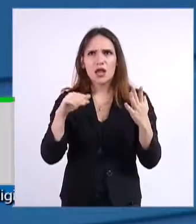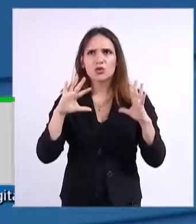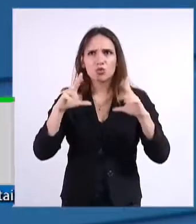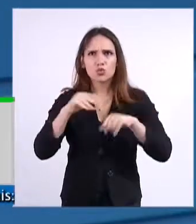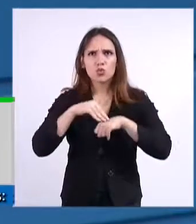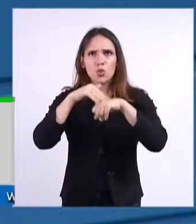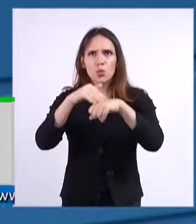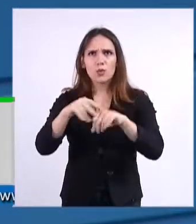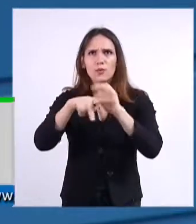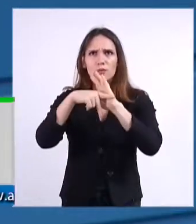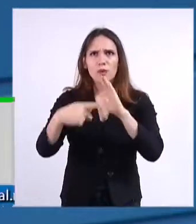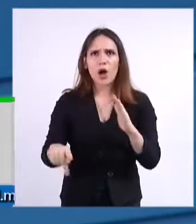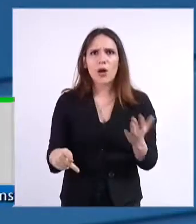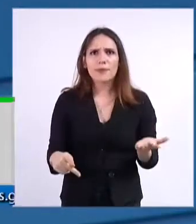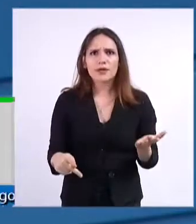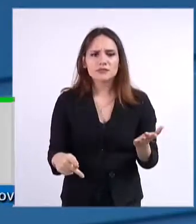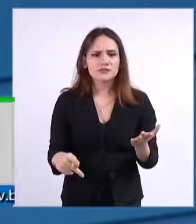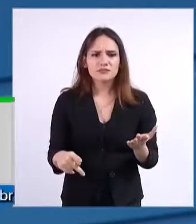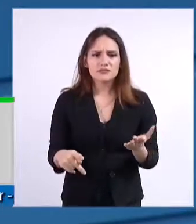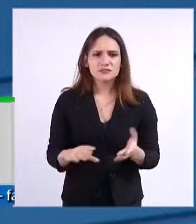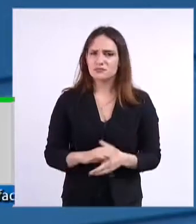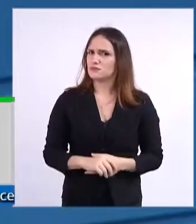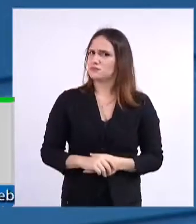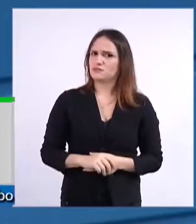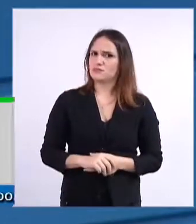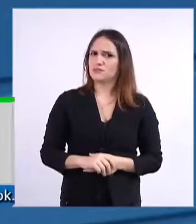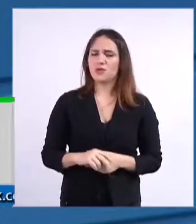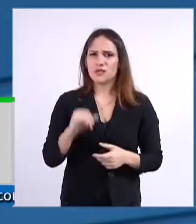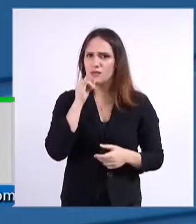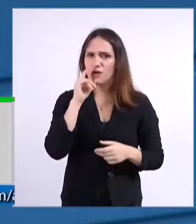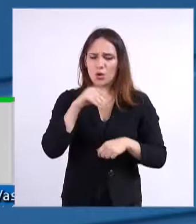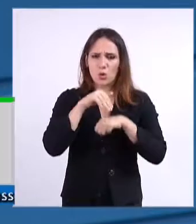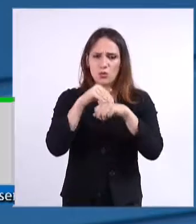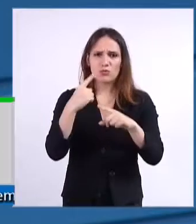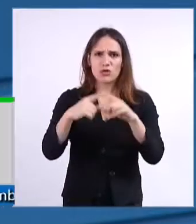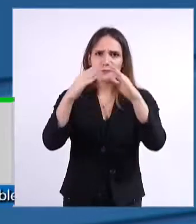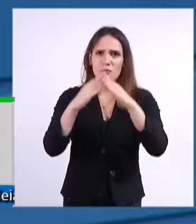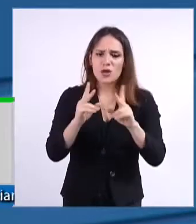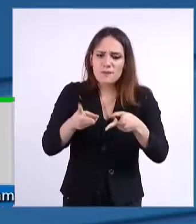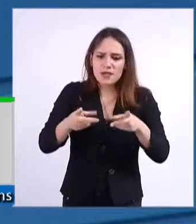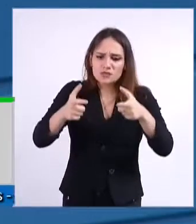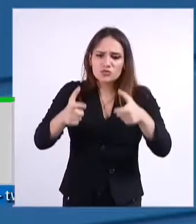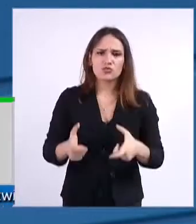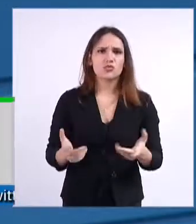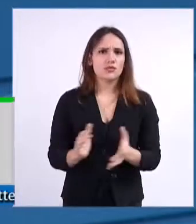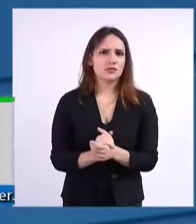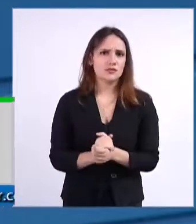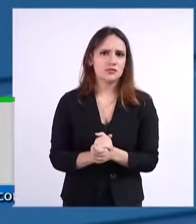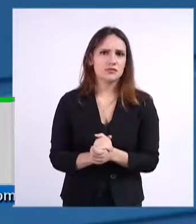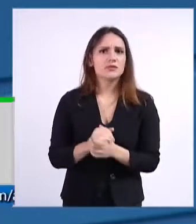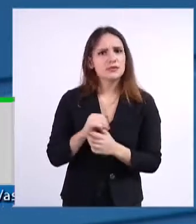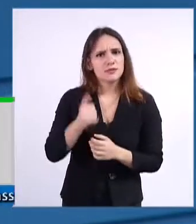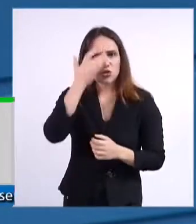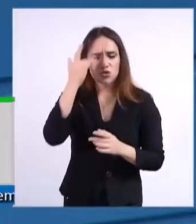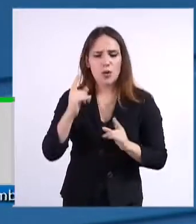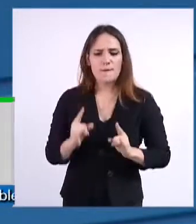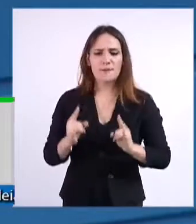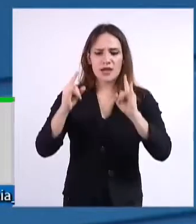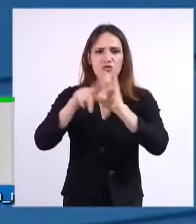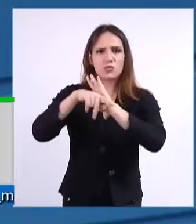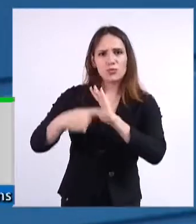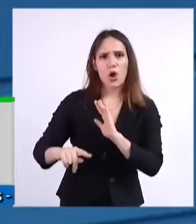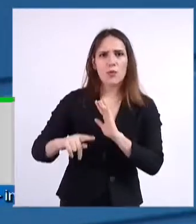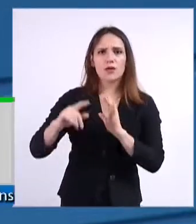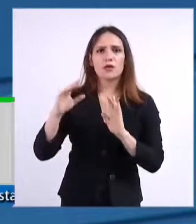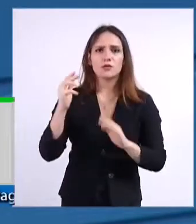do Lula, se tivessem que carregar essa culpa de um dos grandes ladrões do dinheiro brasileiro e que